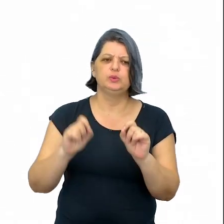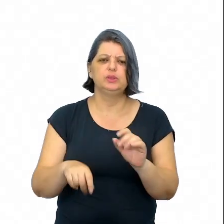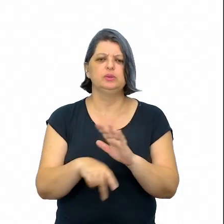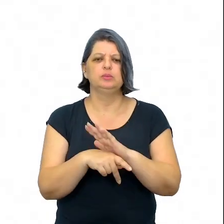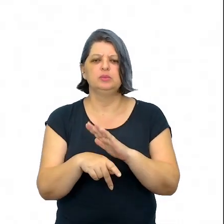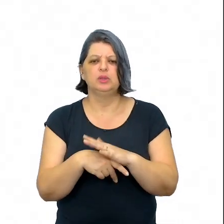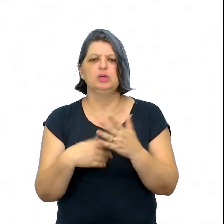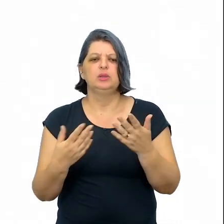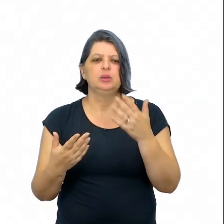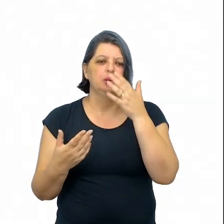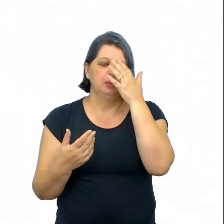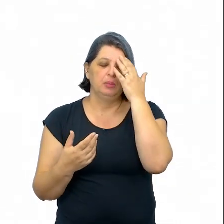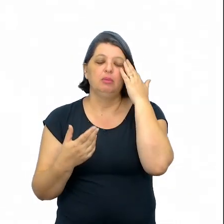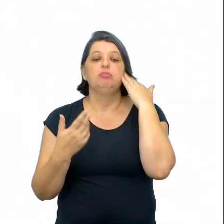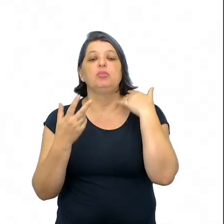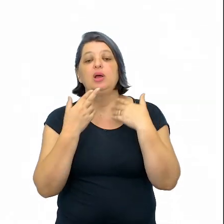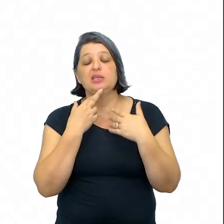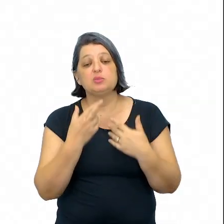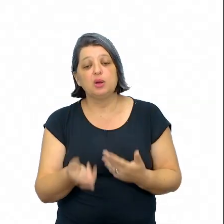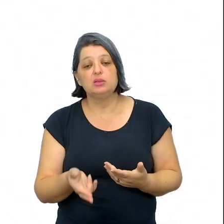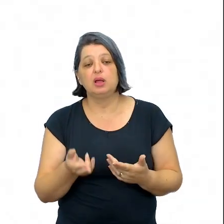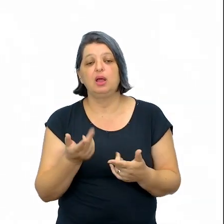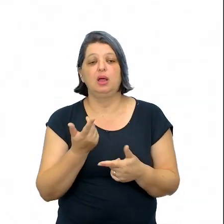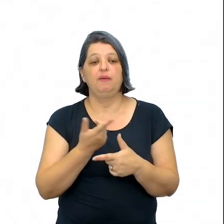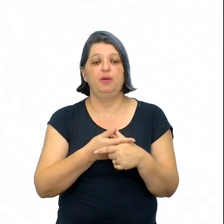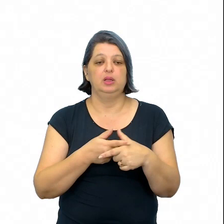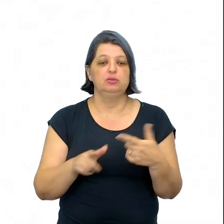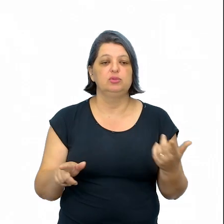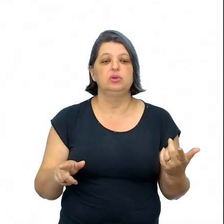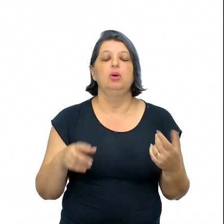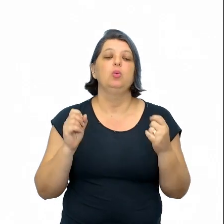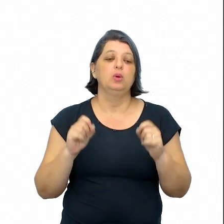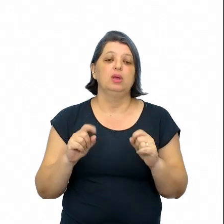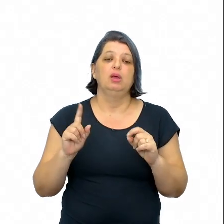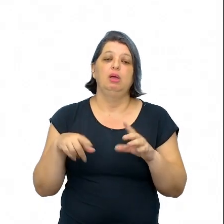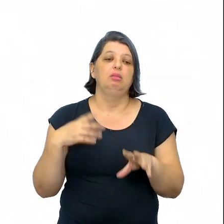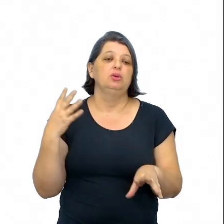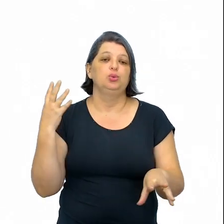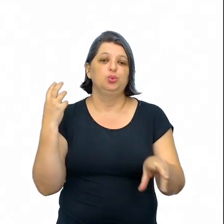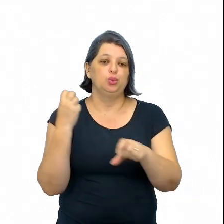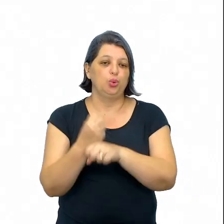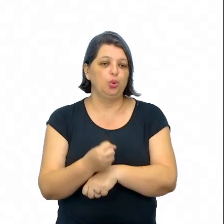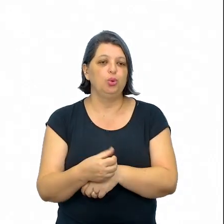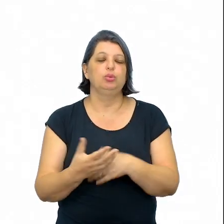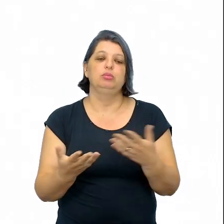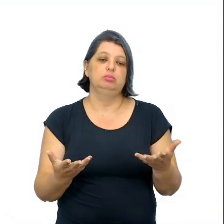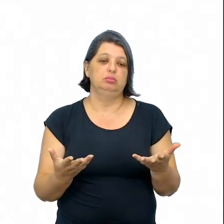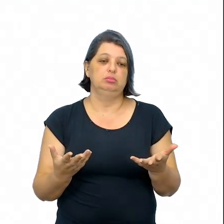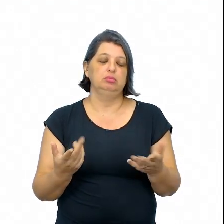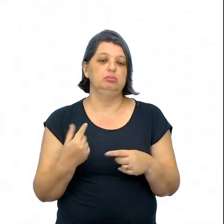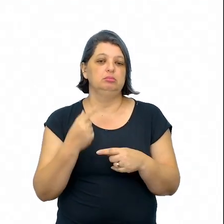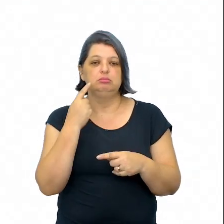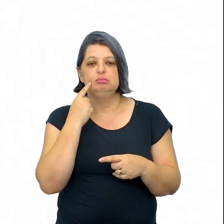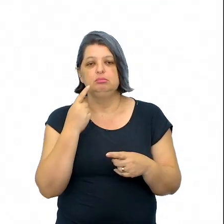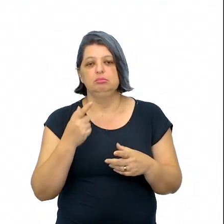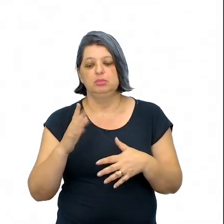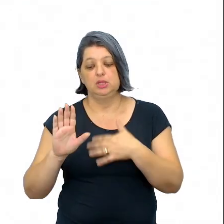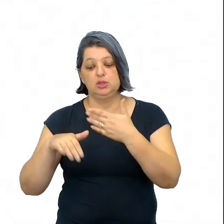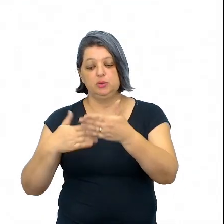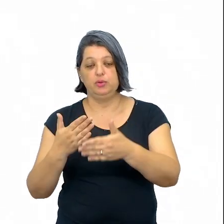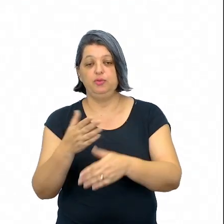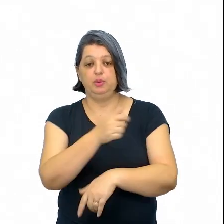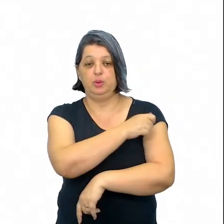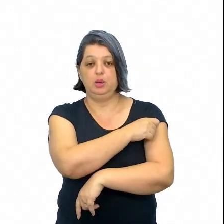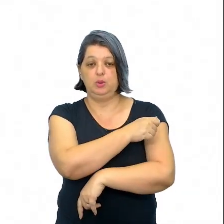O que é o resultado de uma divisão? O que é parte do todo, né? Então, esses pensamentos que eu vou ter que desenvolver no aluno para